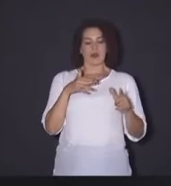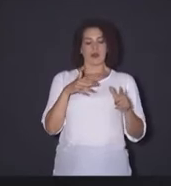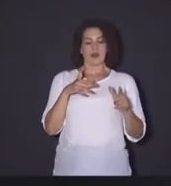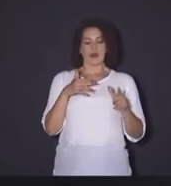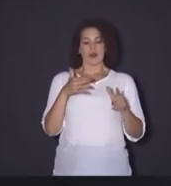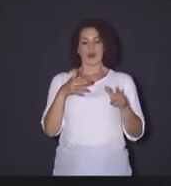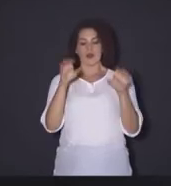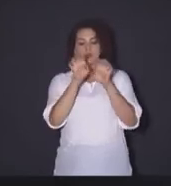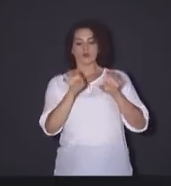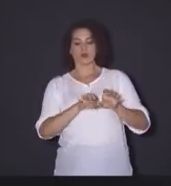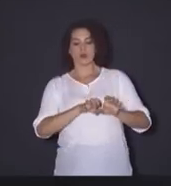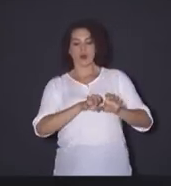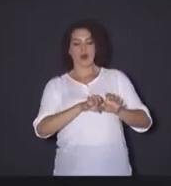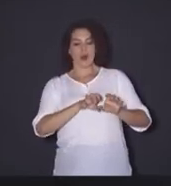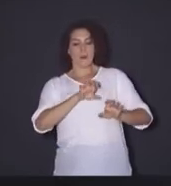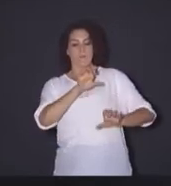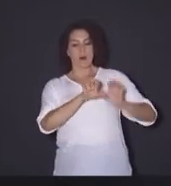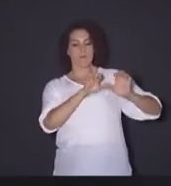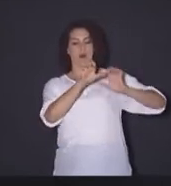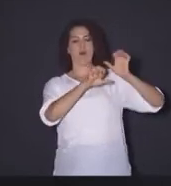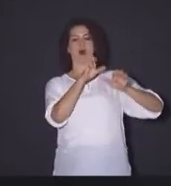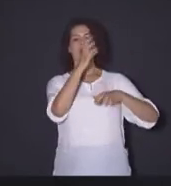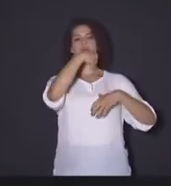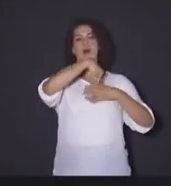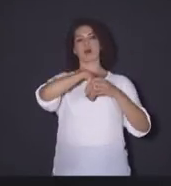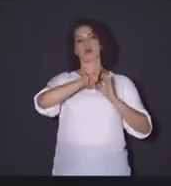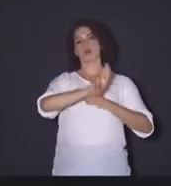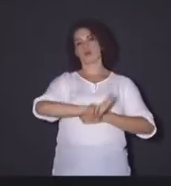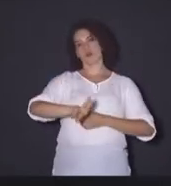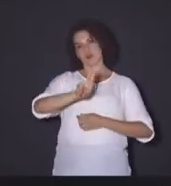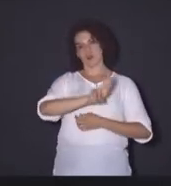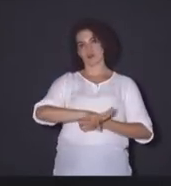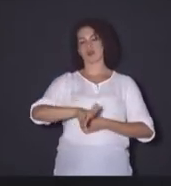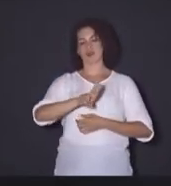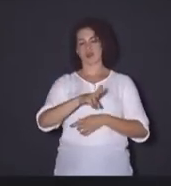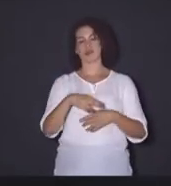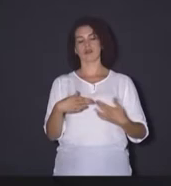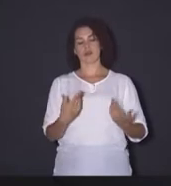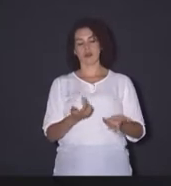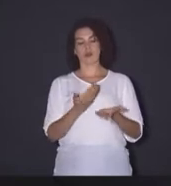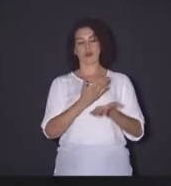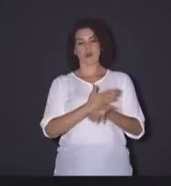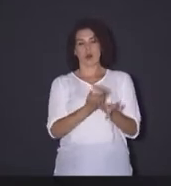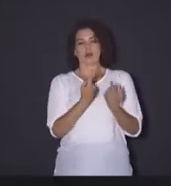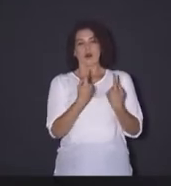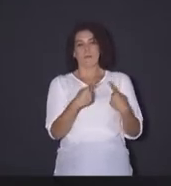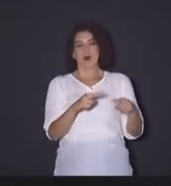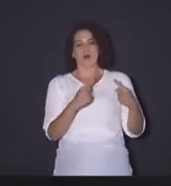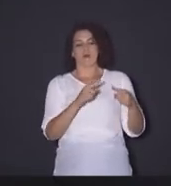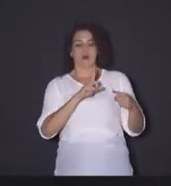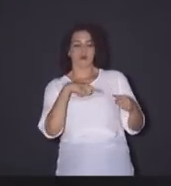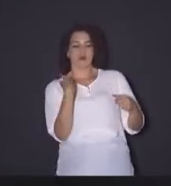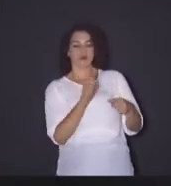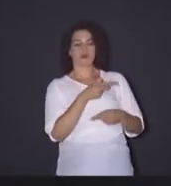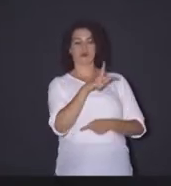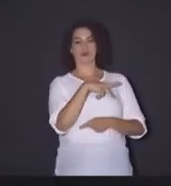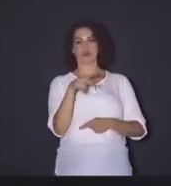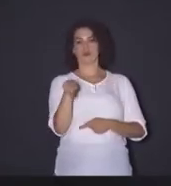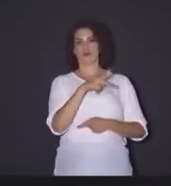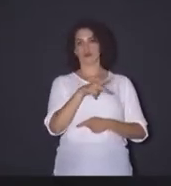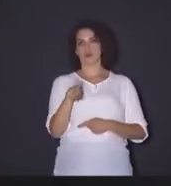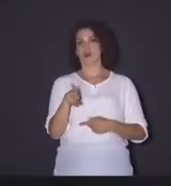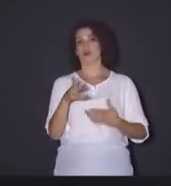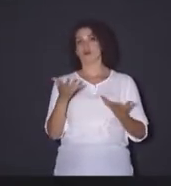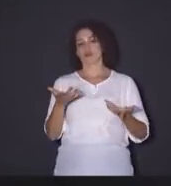que é excludente expulsiva que promovem provocações para os educadores na então a gente de alguma